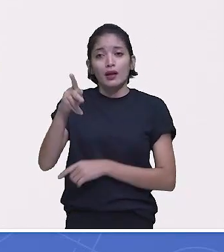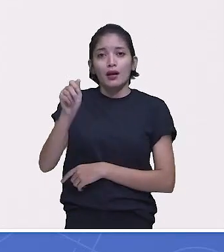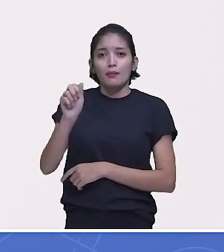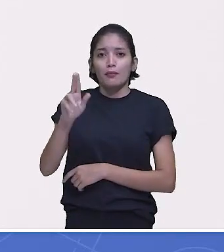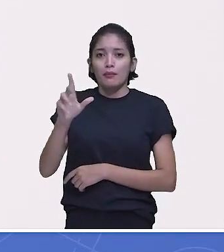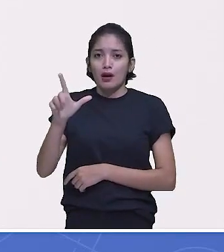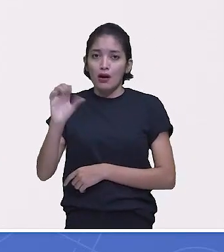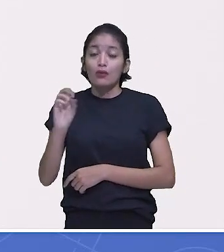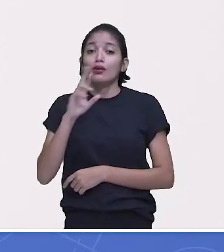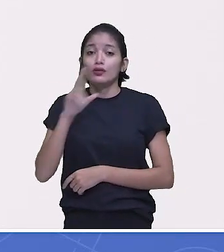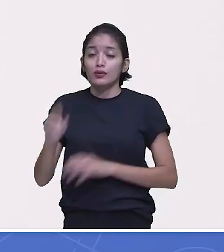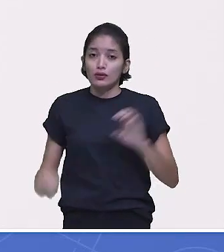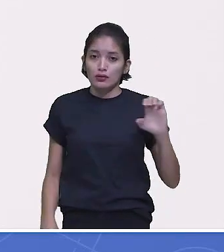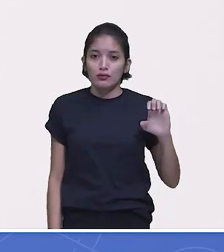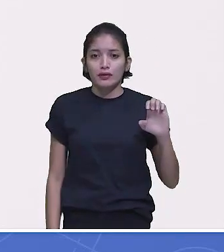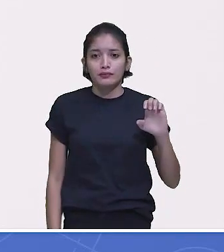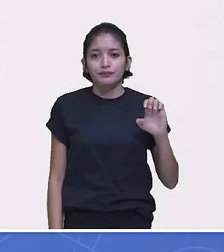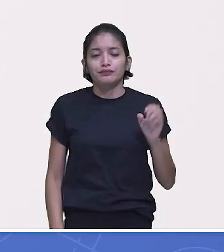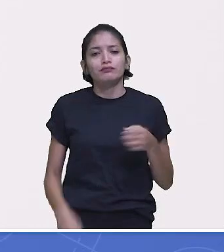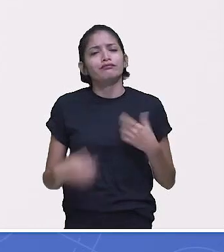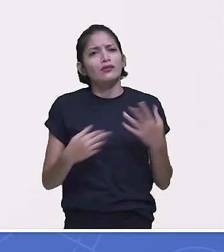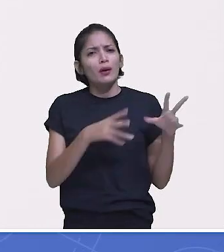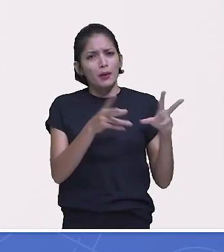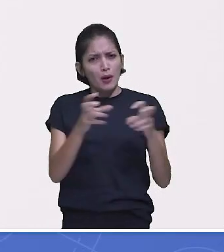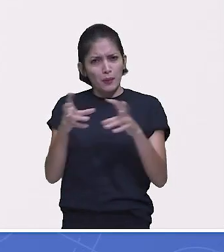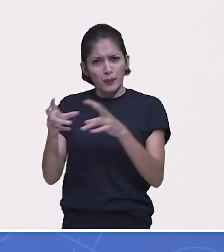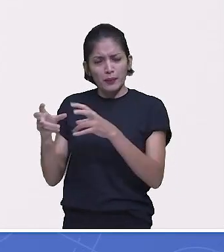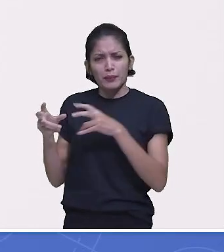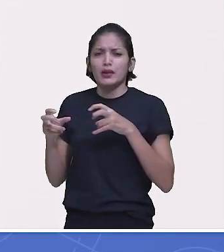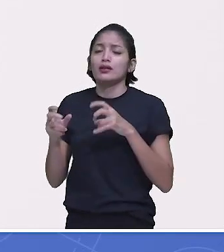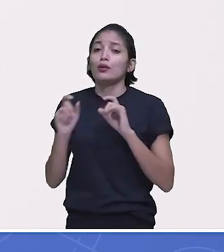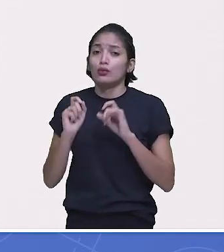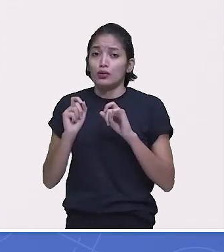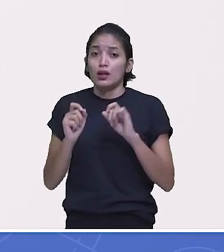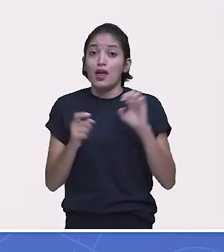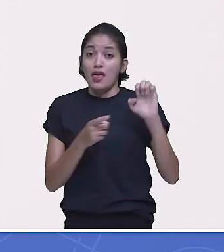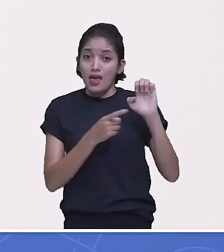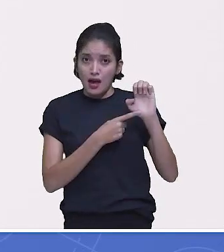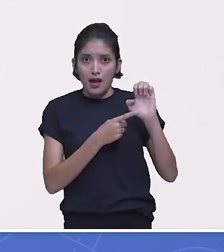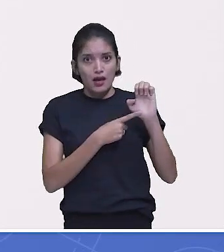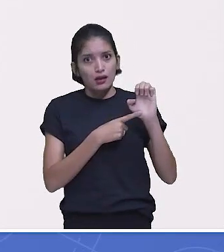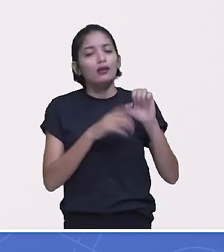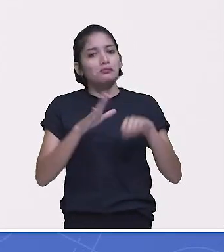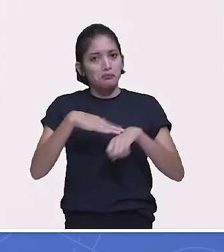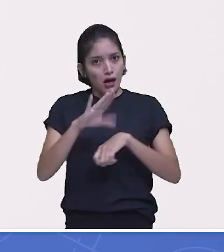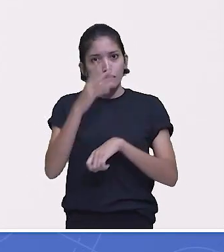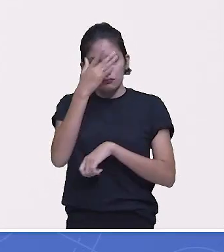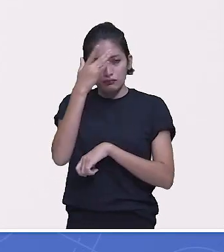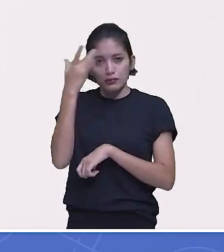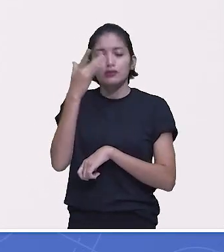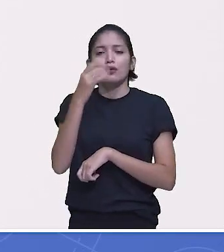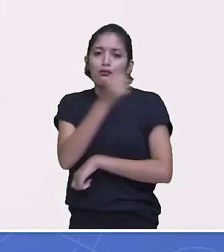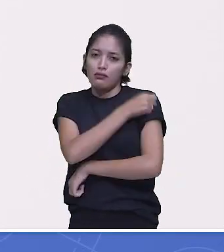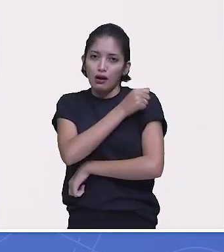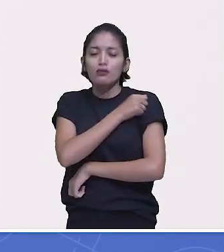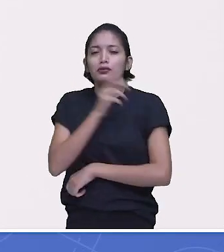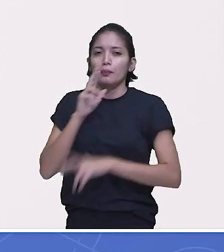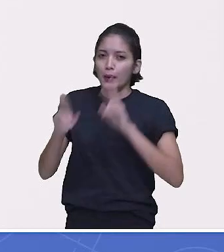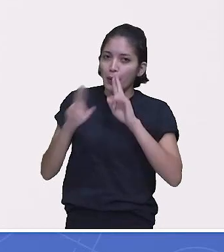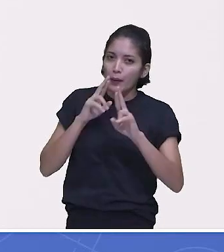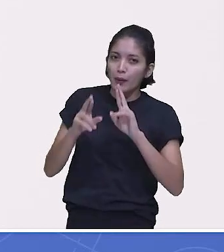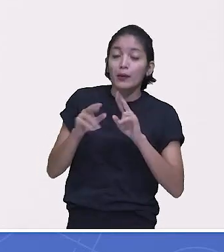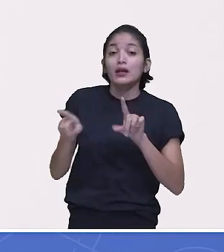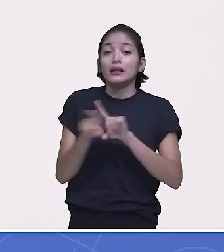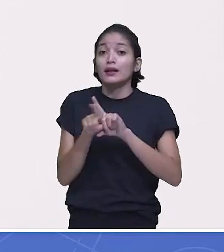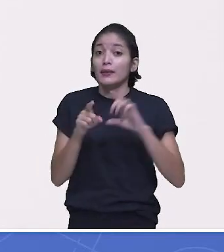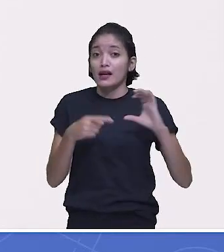E. Olha, eu estou percebendo aqui que o peso da alternativa E está, né, em andamento. A alternativa C